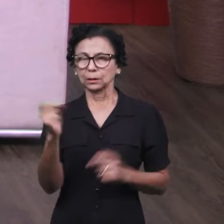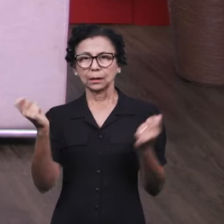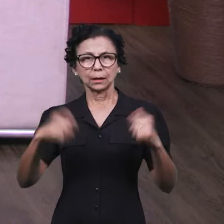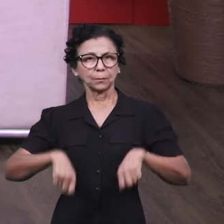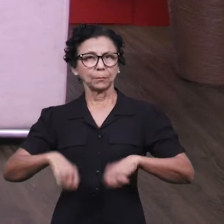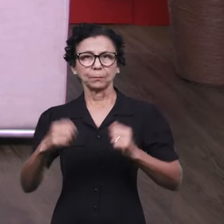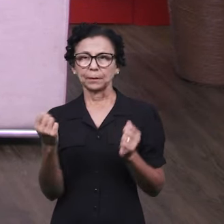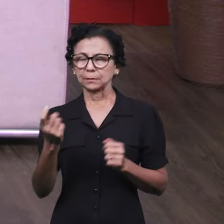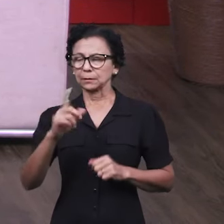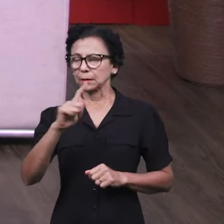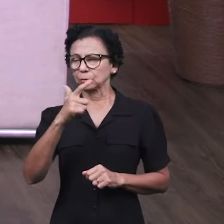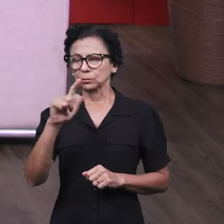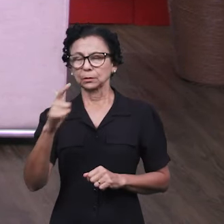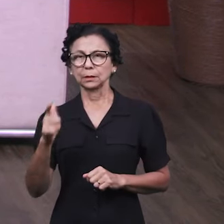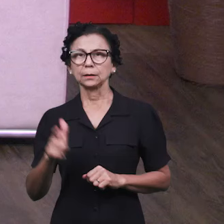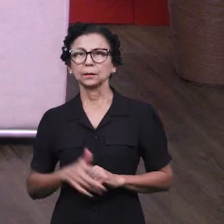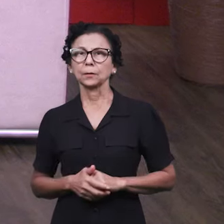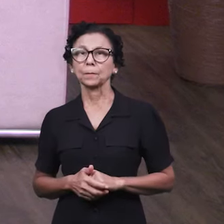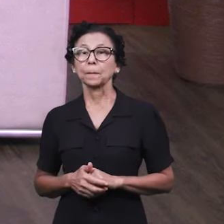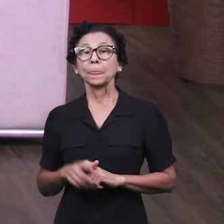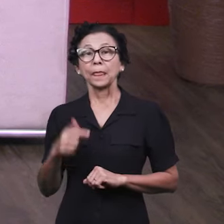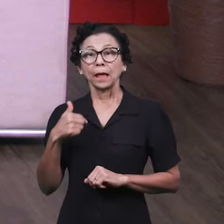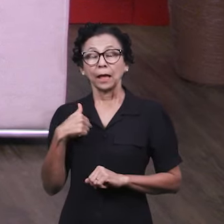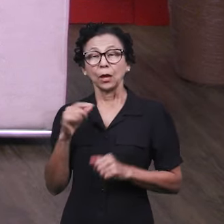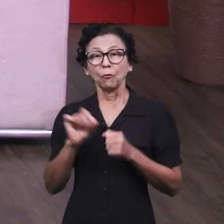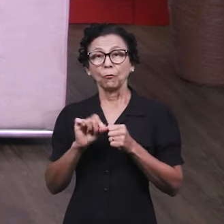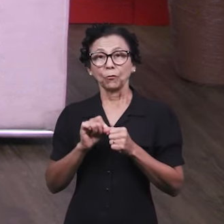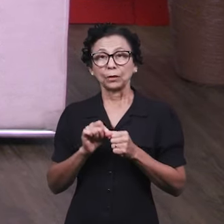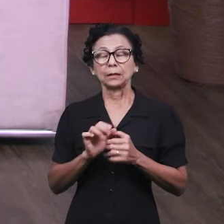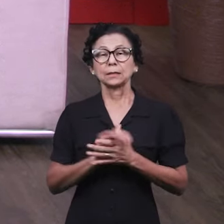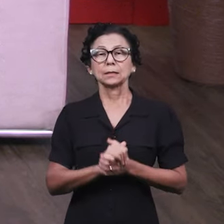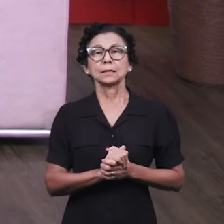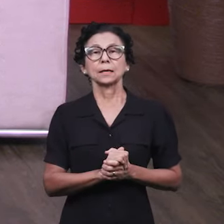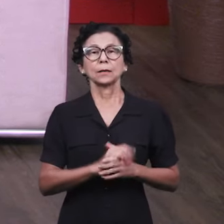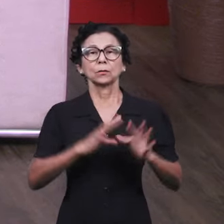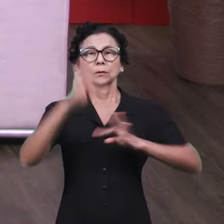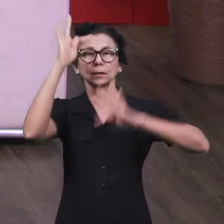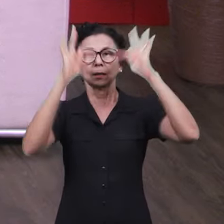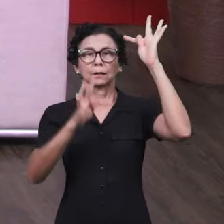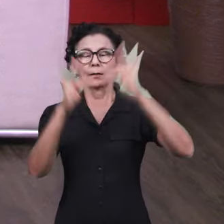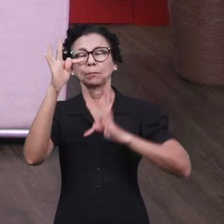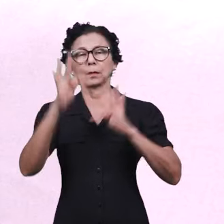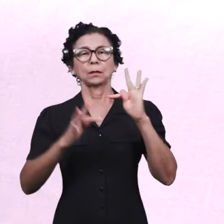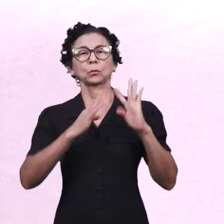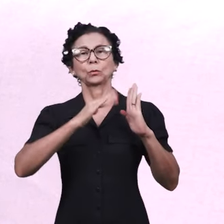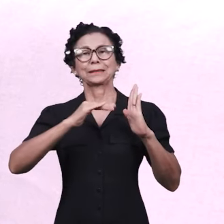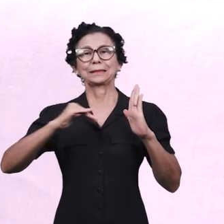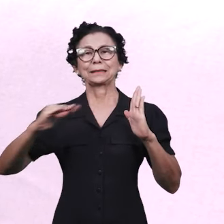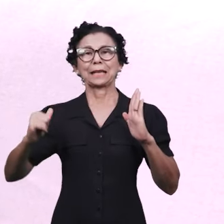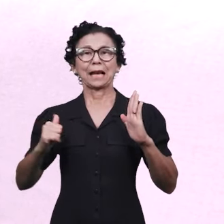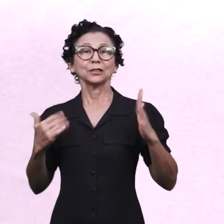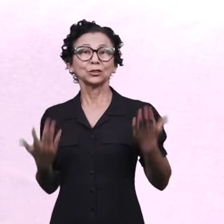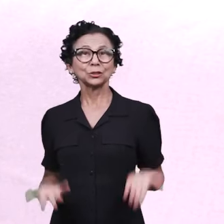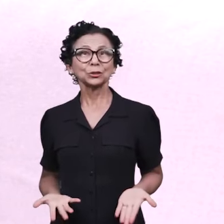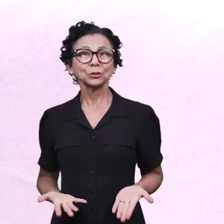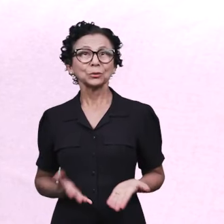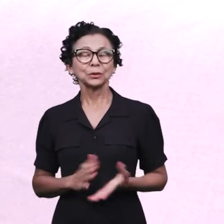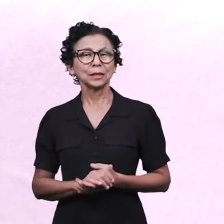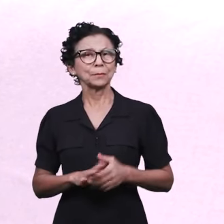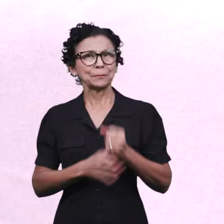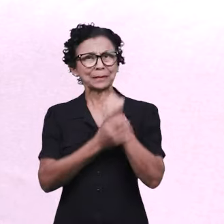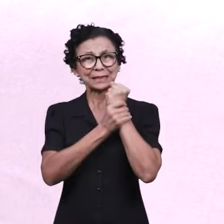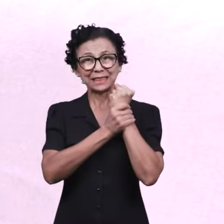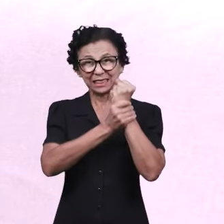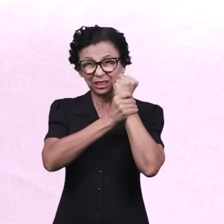inflamação exatamente eu cheguei a realizar um procedimento estético achando que ia ajudar na época que eu ainda não tinha um